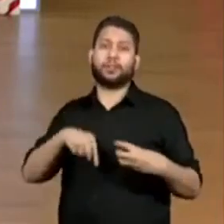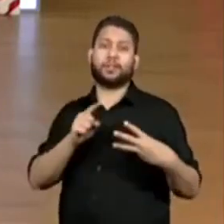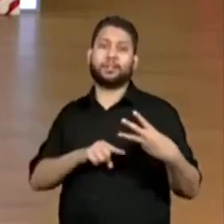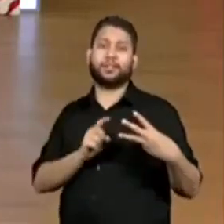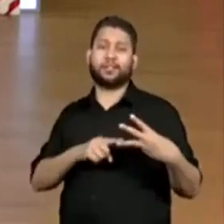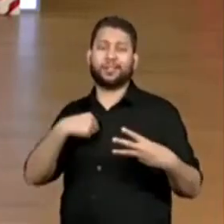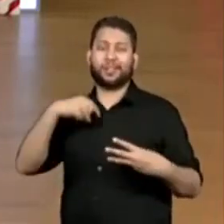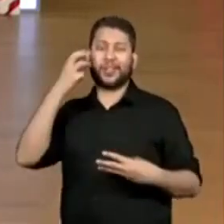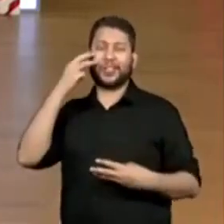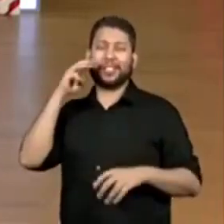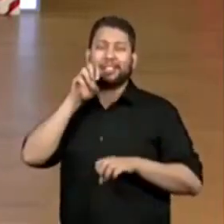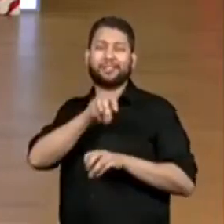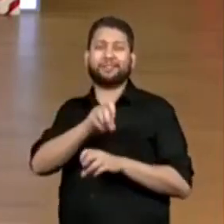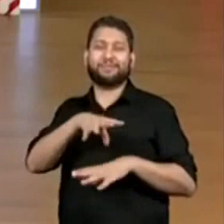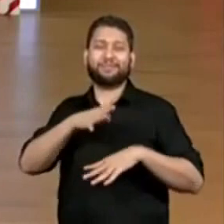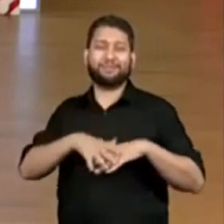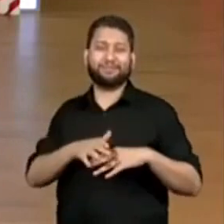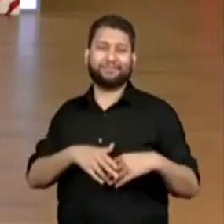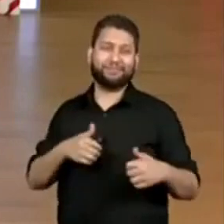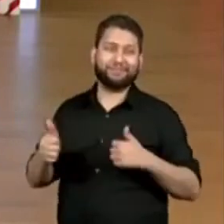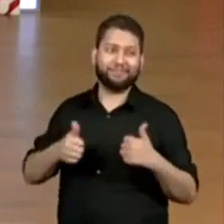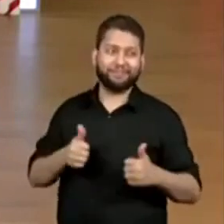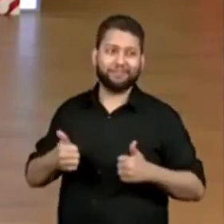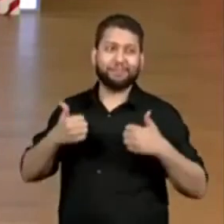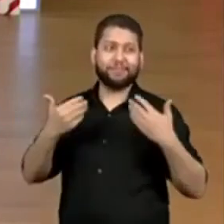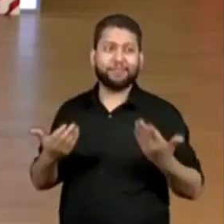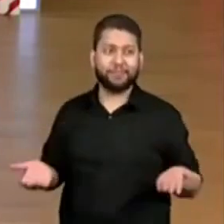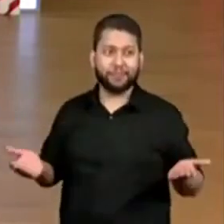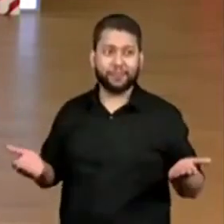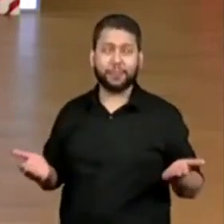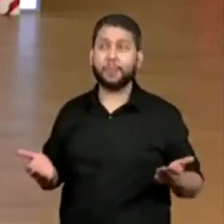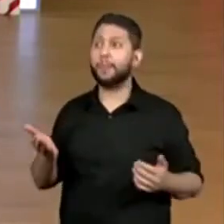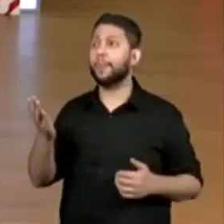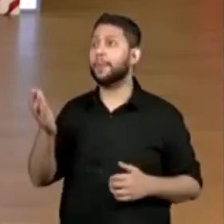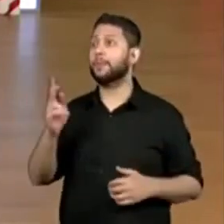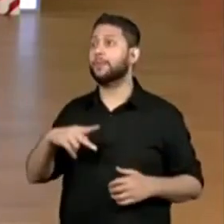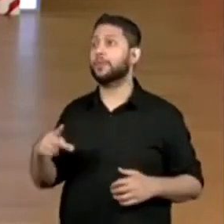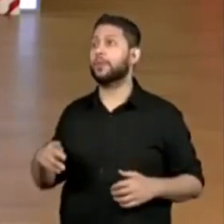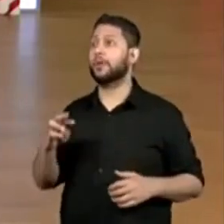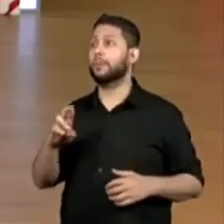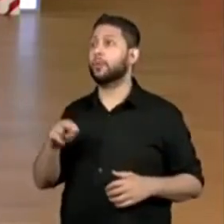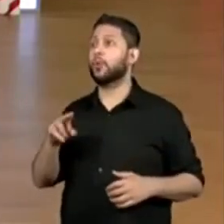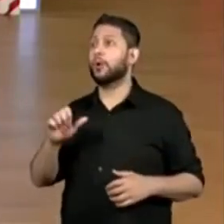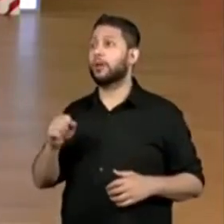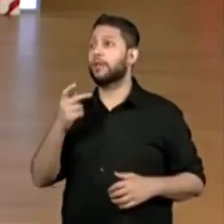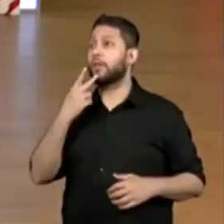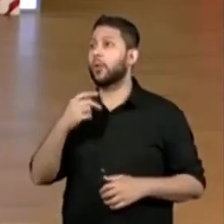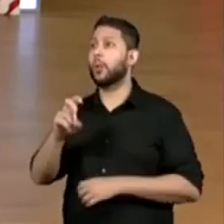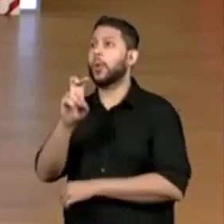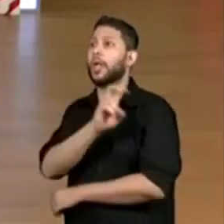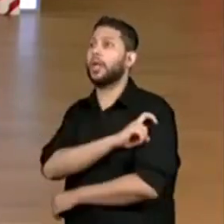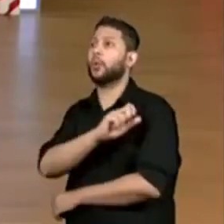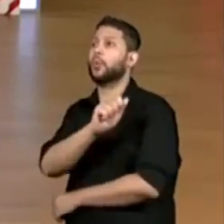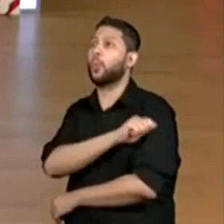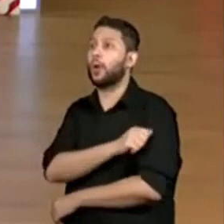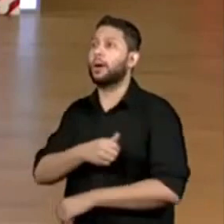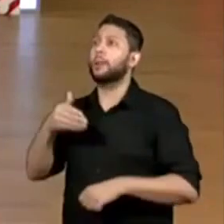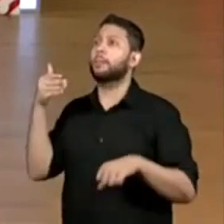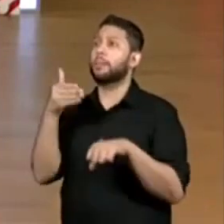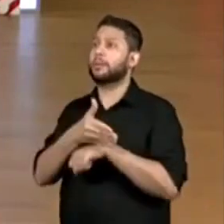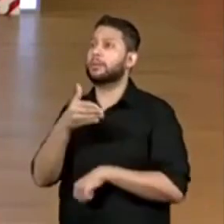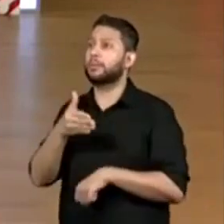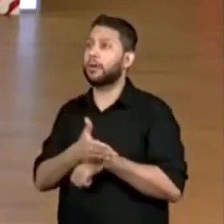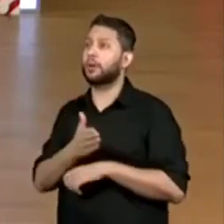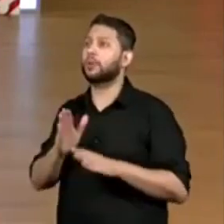continua certo eu tenho que mandar um alô para pro Bruna que tá ali falando alto quinto ano a também da